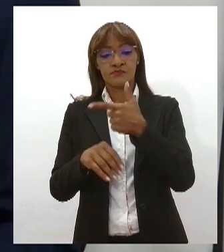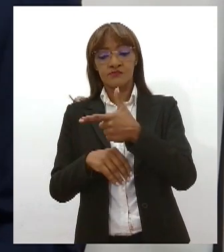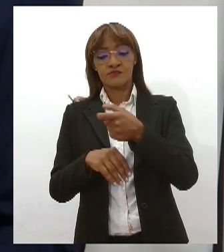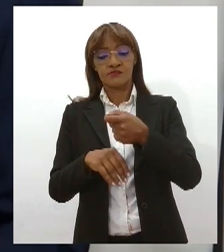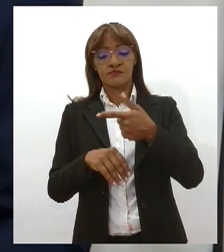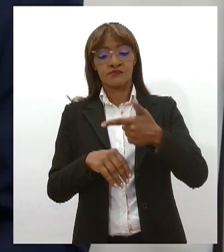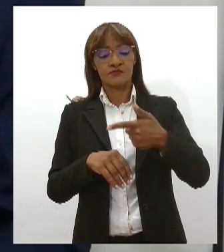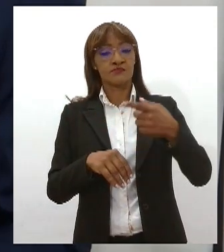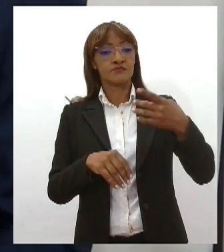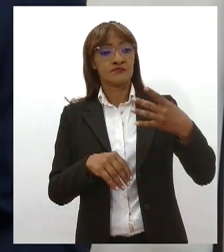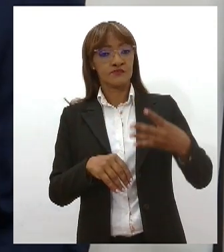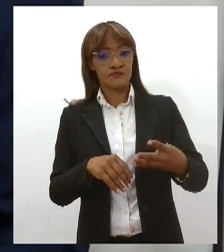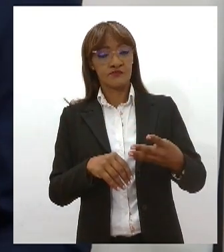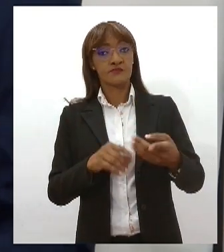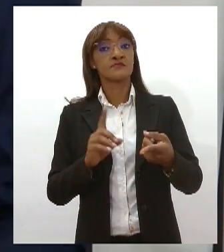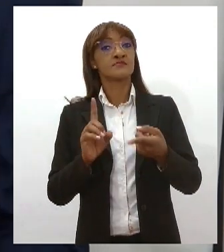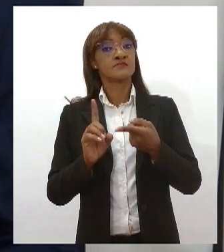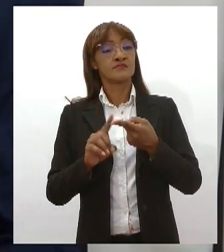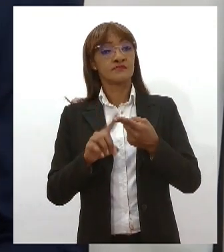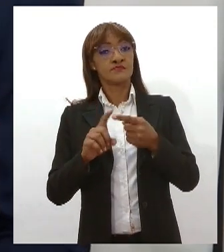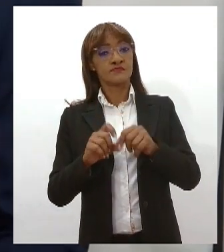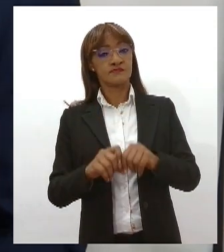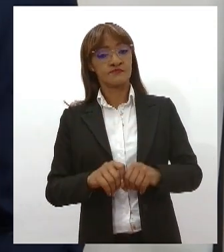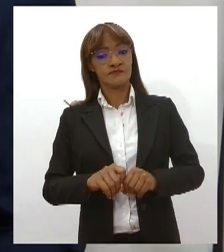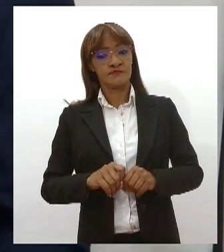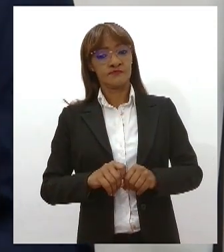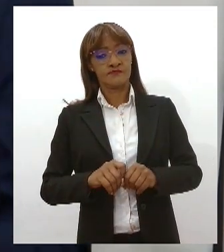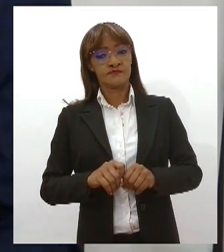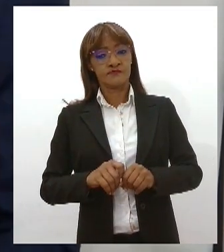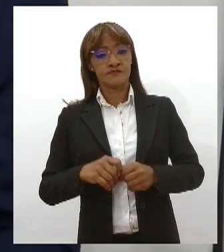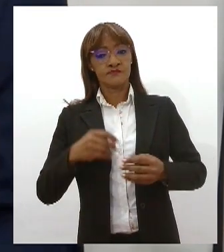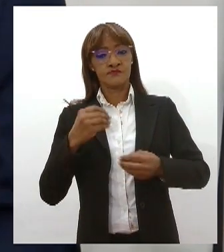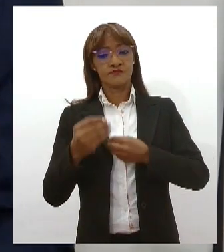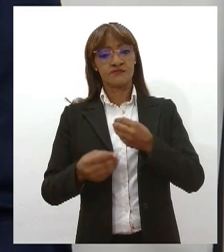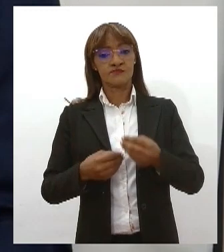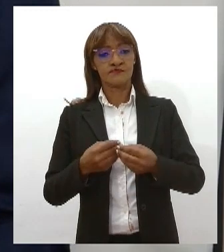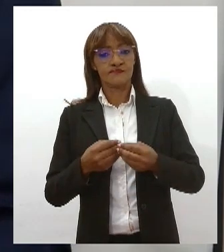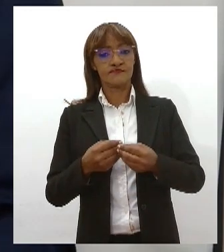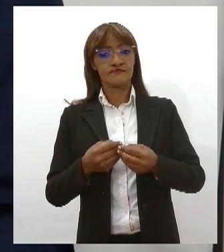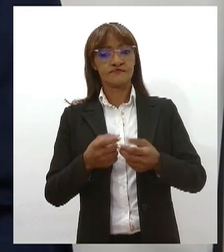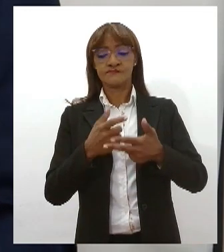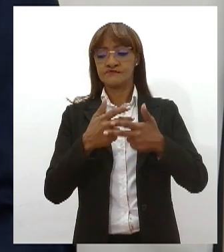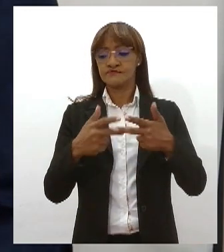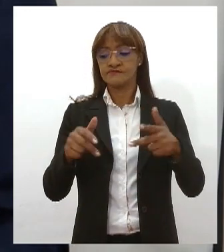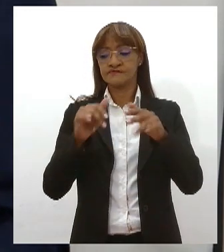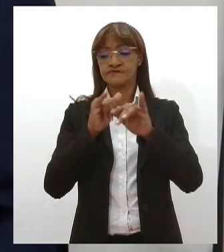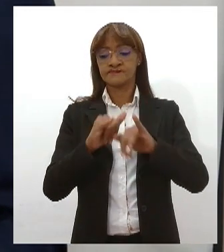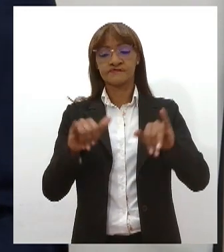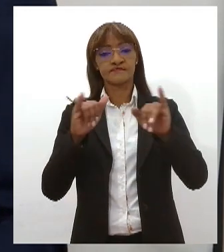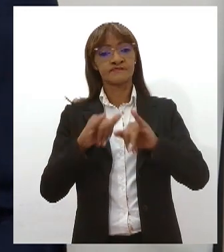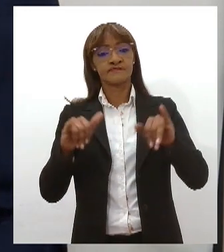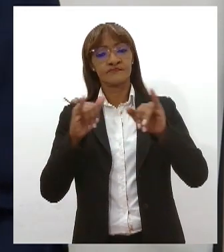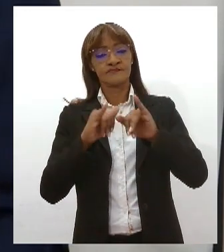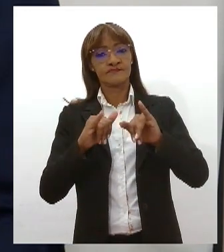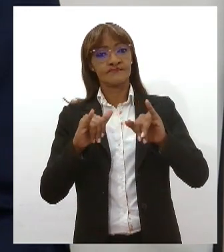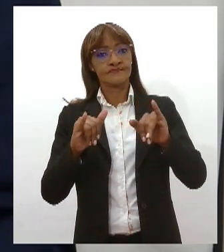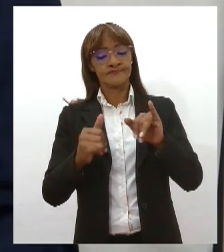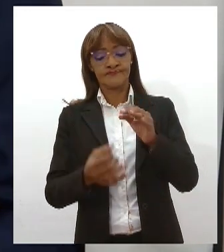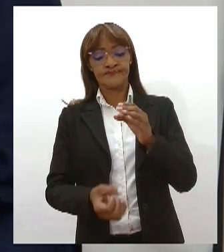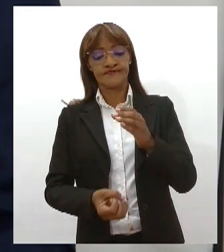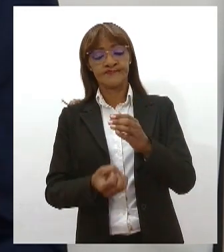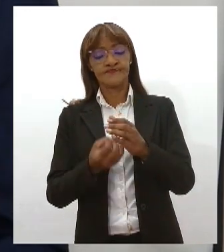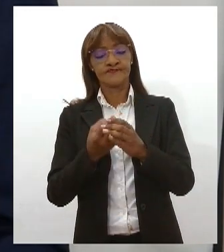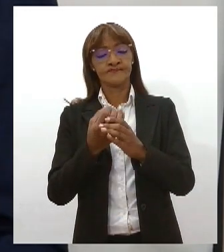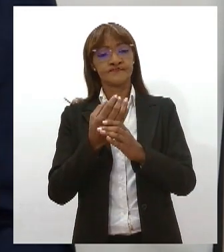também trataremos de grandes números, das informações que vão criar o parâmetro, criar